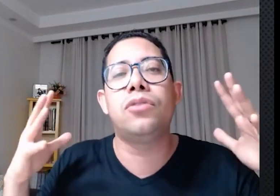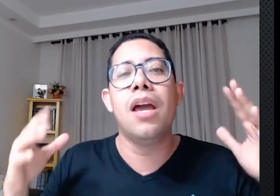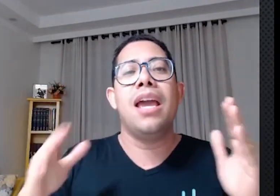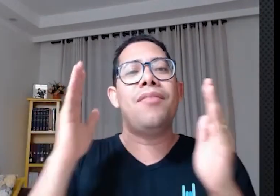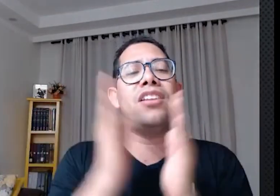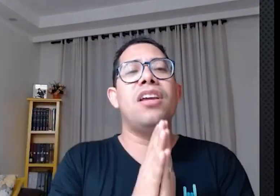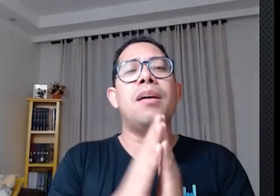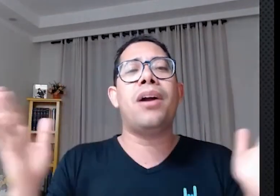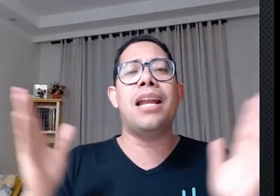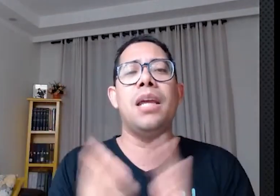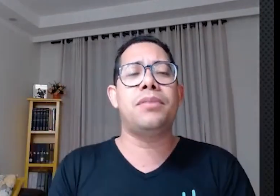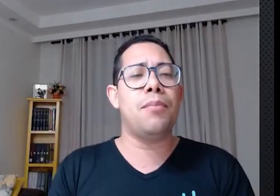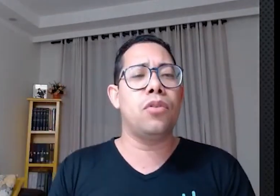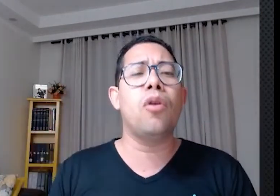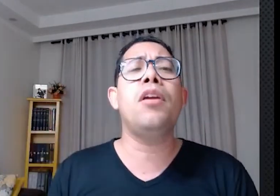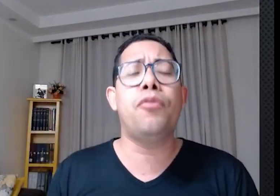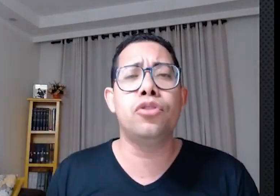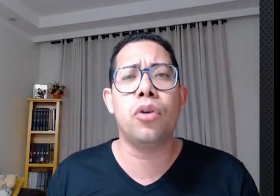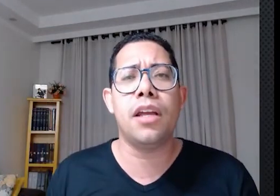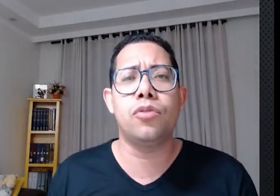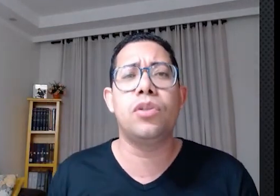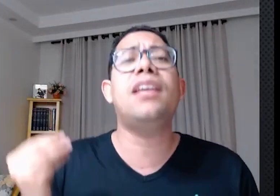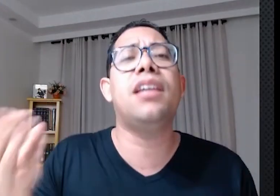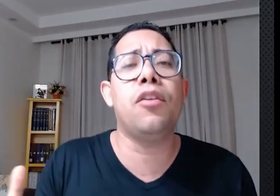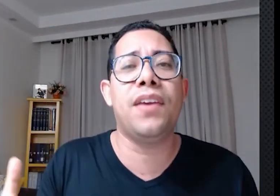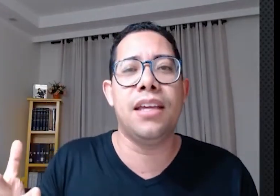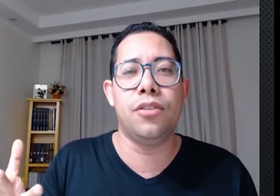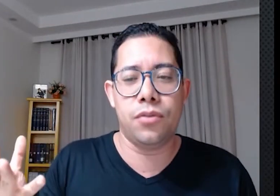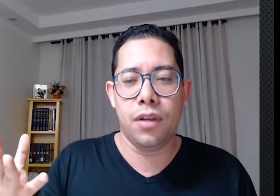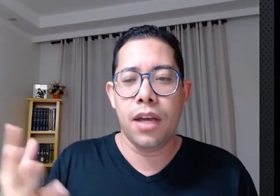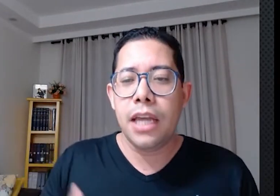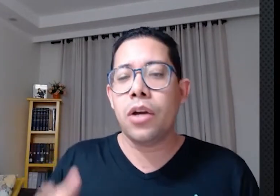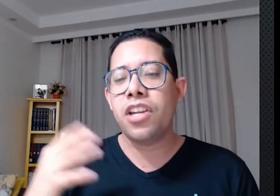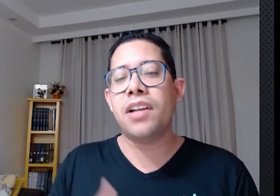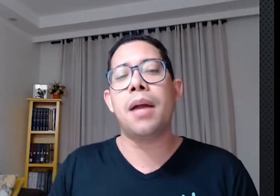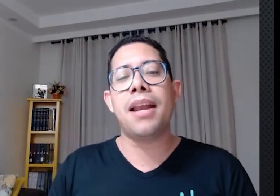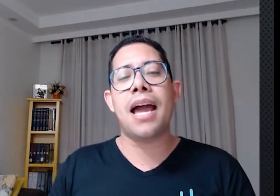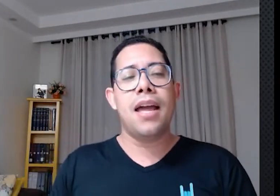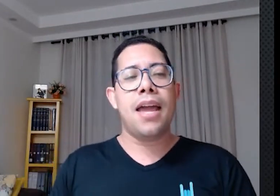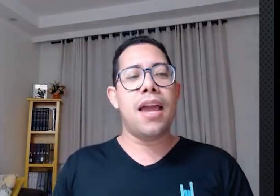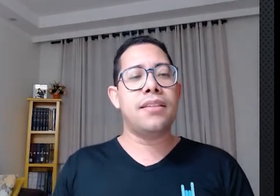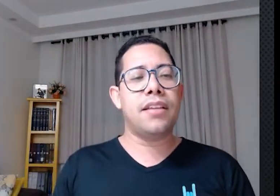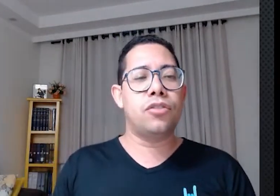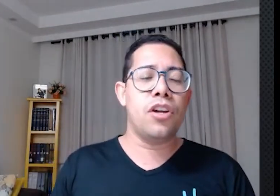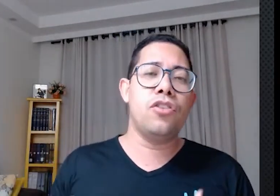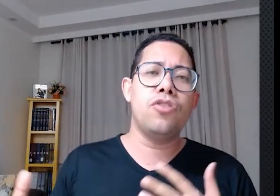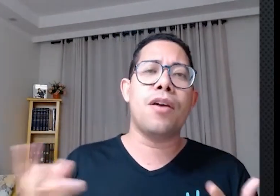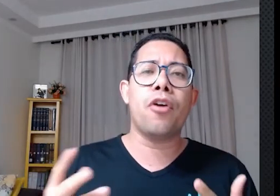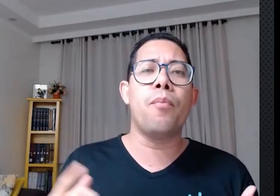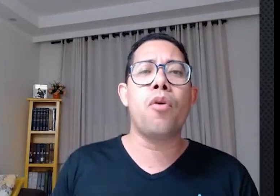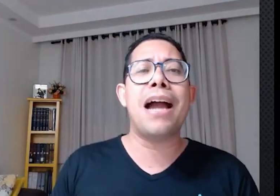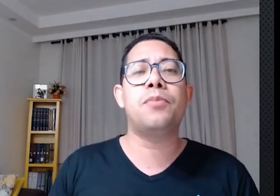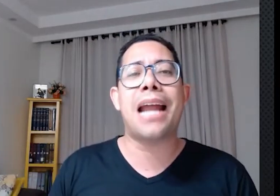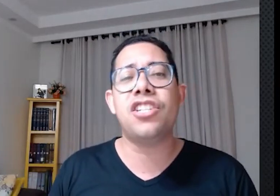faz isso? Ele vai de Gênesis a Apocalipse, ai meu Deus, como que funciona isso? O que significa isso? Então a gente vai trabalhar essas questões de